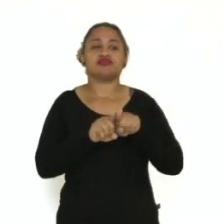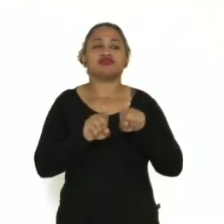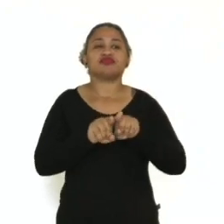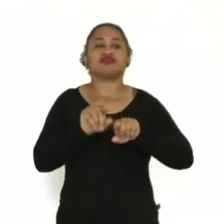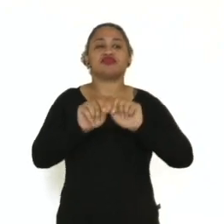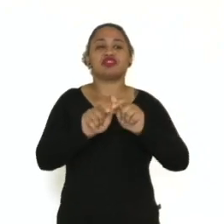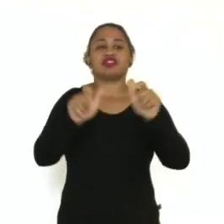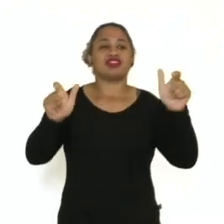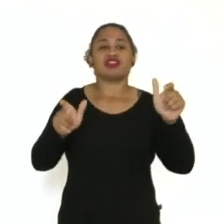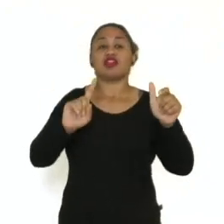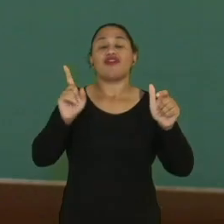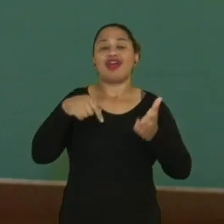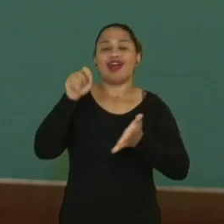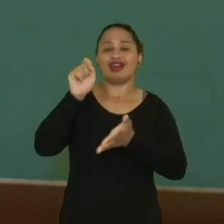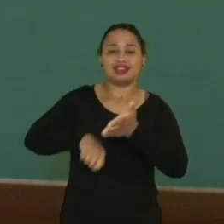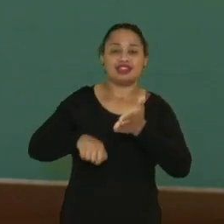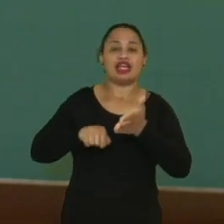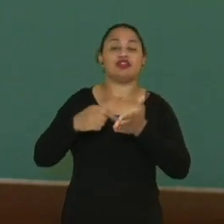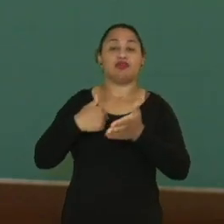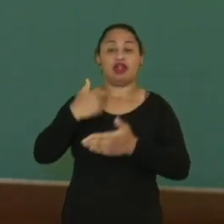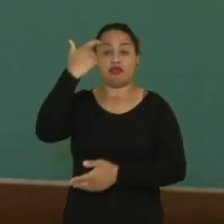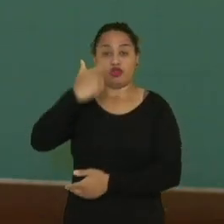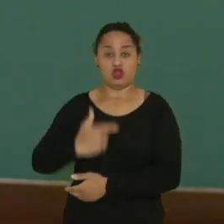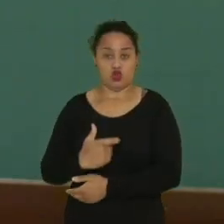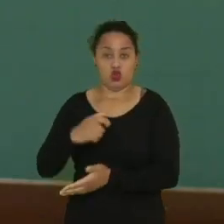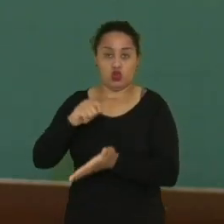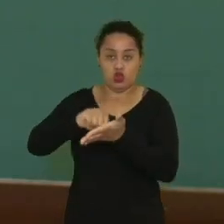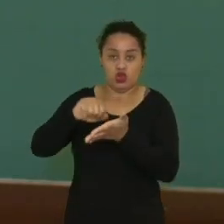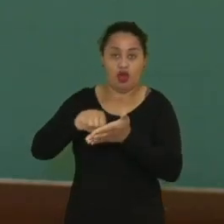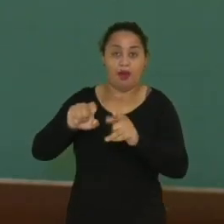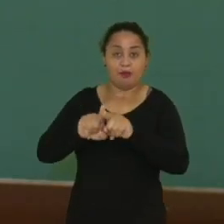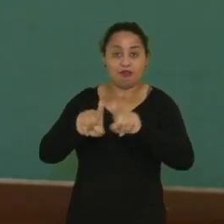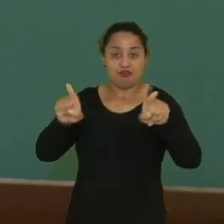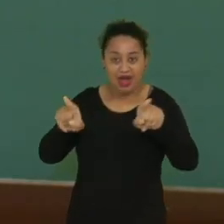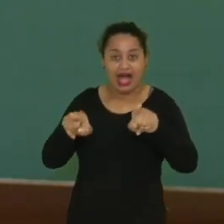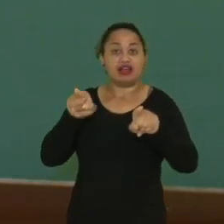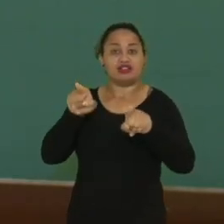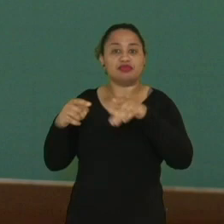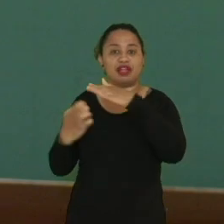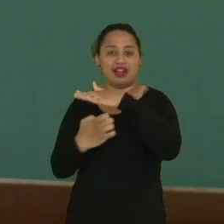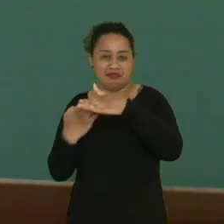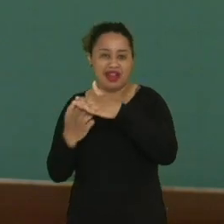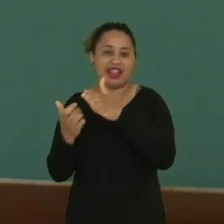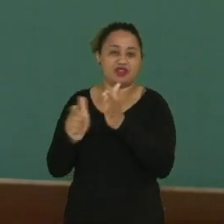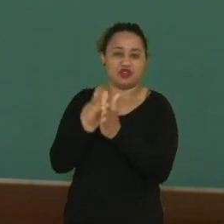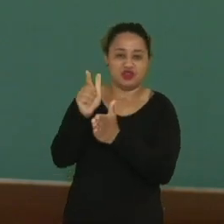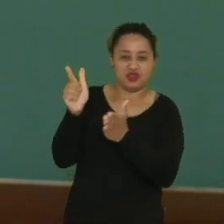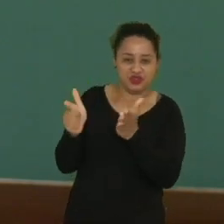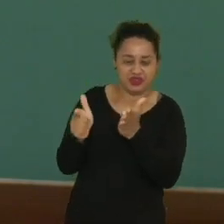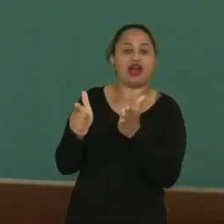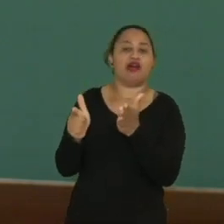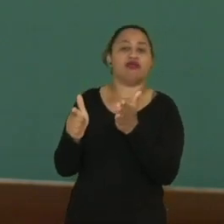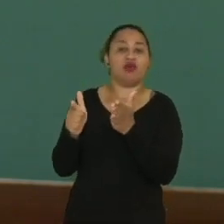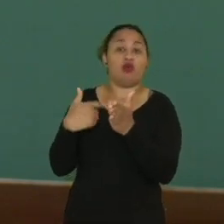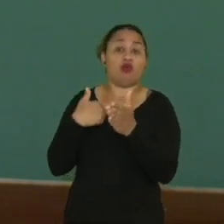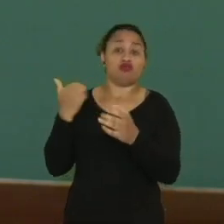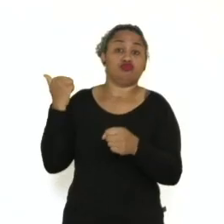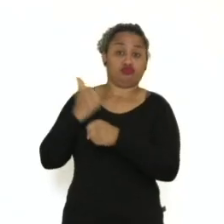Geralmente não é assinado pelo editor, mas sim pelo jornal ou pelo editor ou